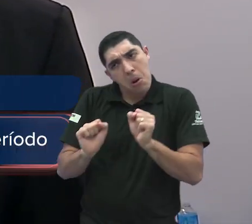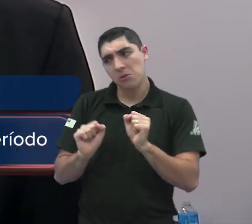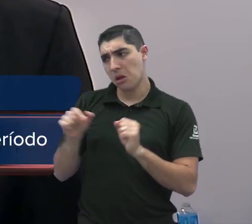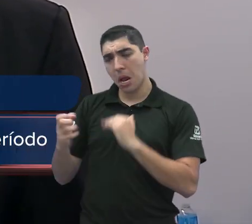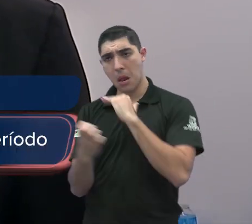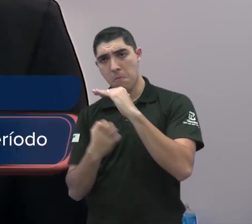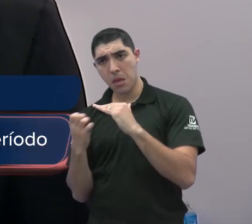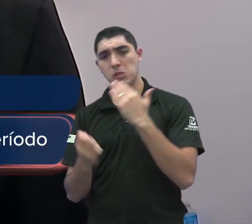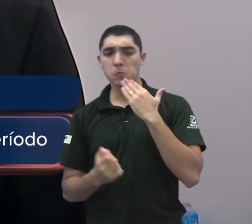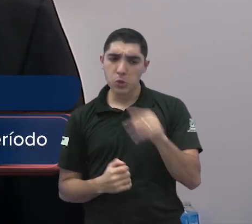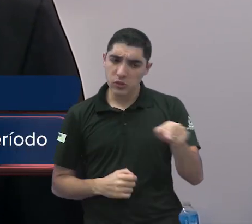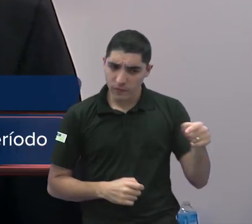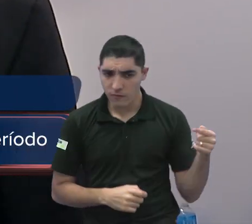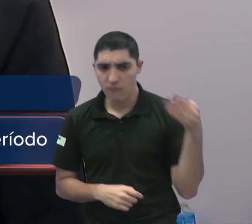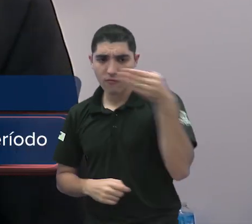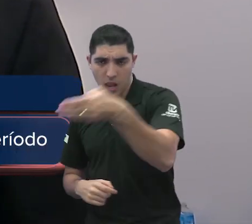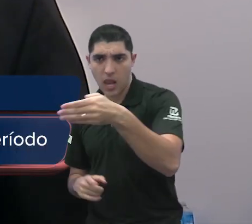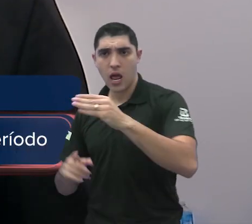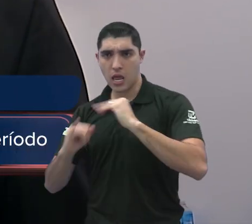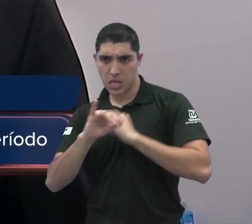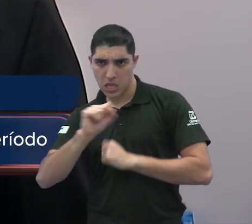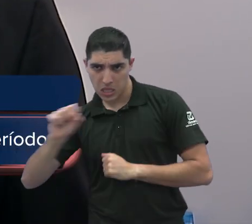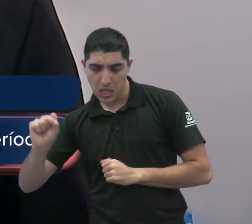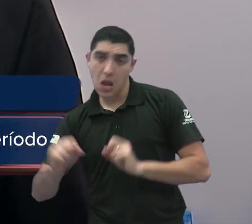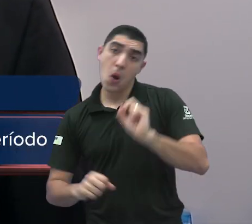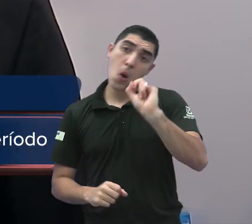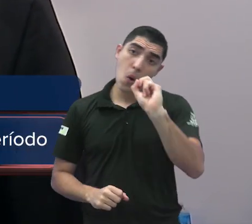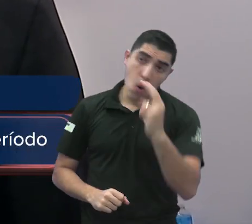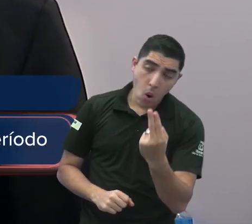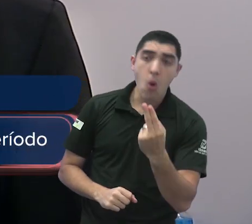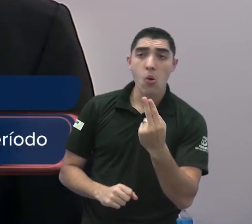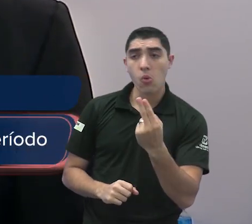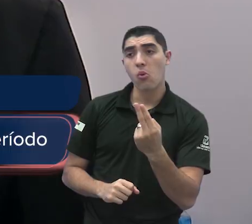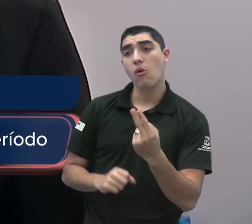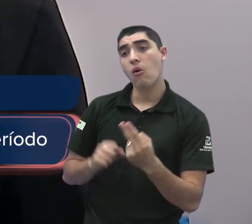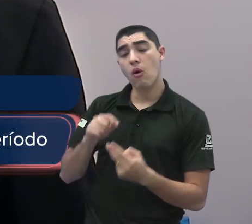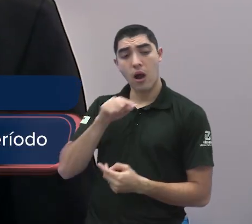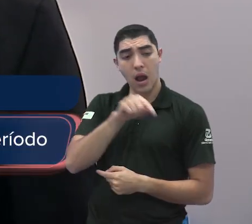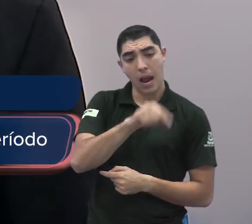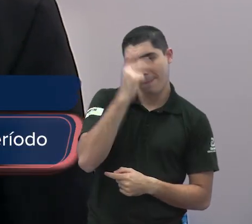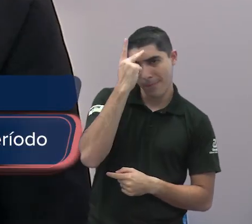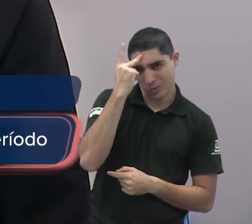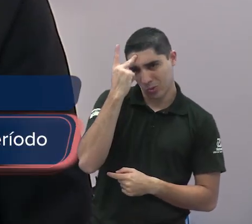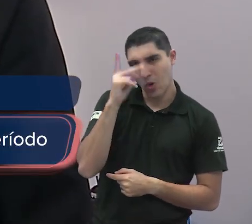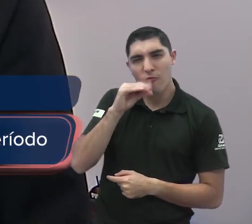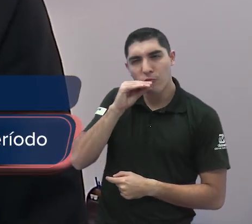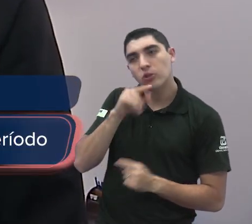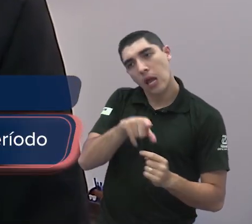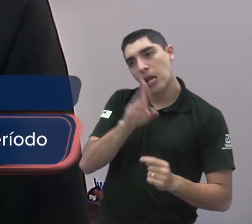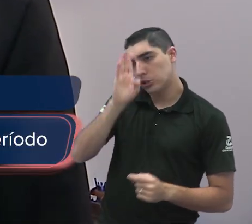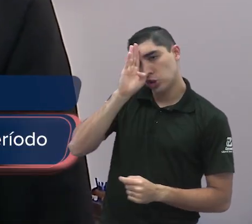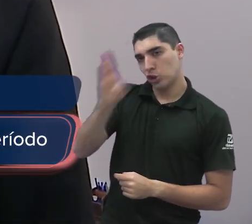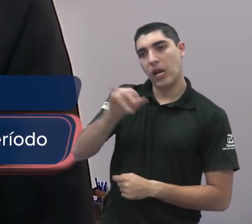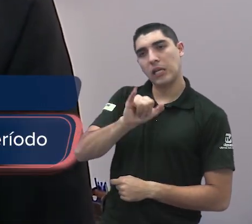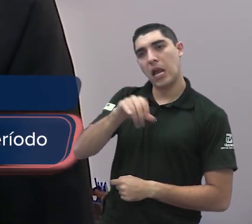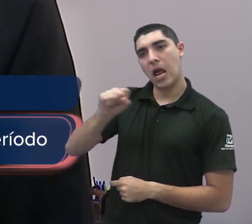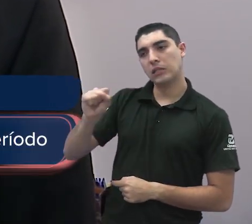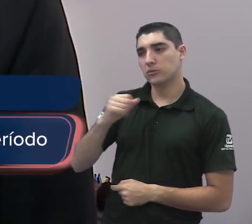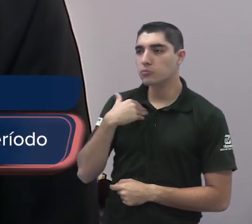empresa encaminhar ele direto para o INSS, ou então fornecer esse DUT para ele ou para ela, e ela dá a entrada no